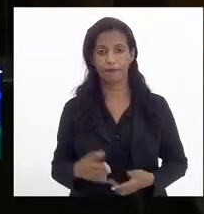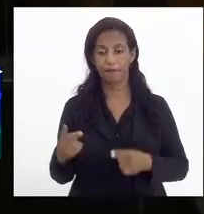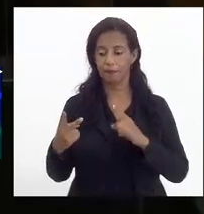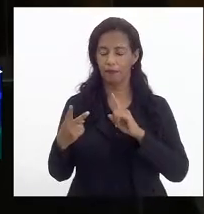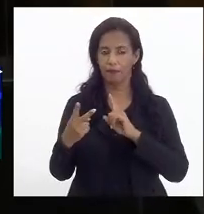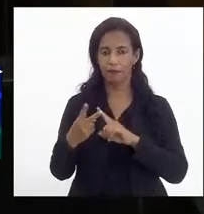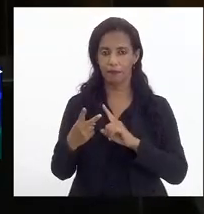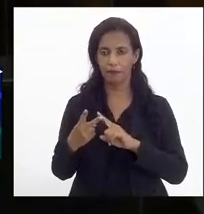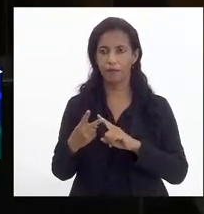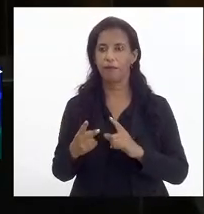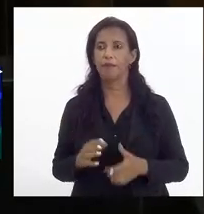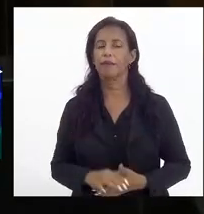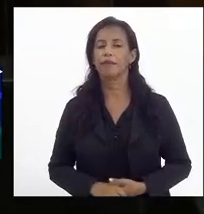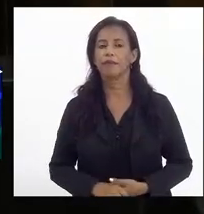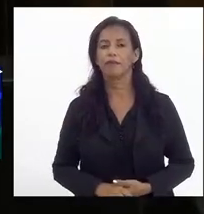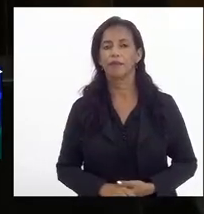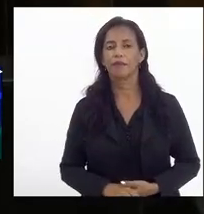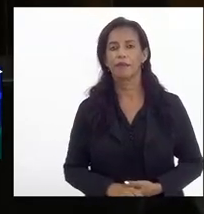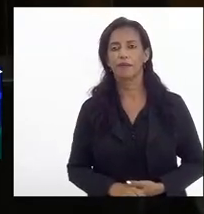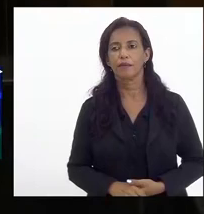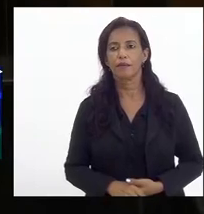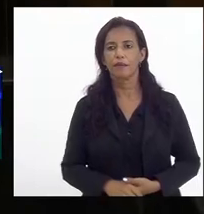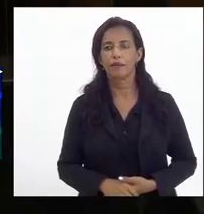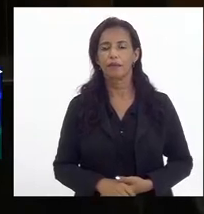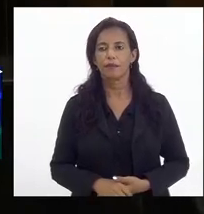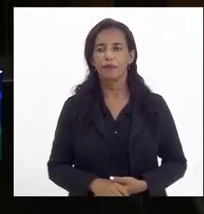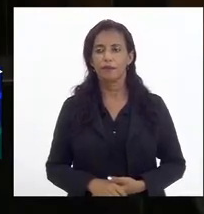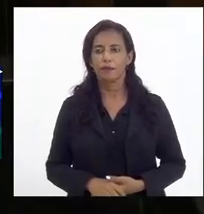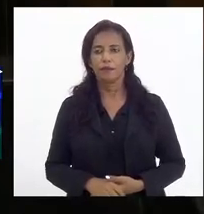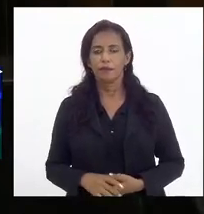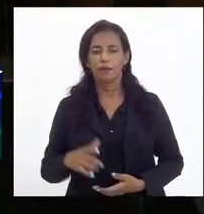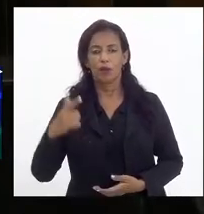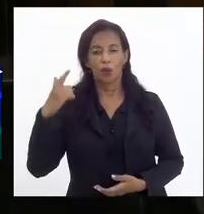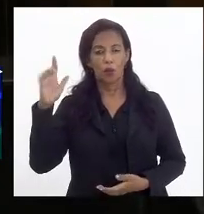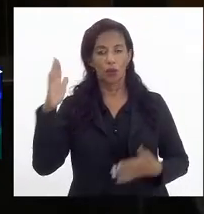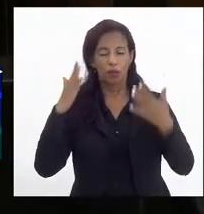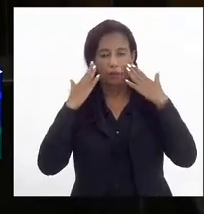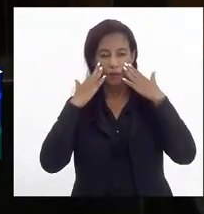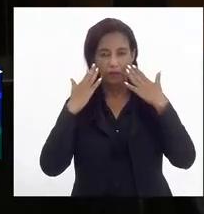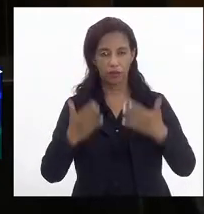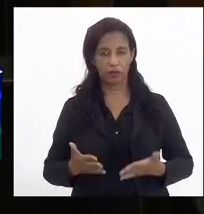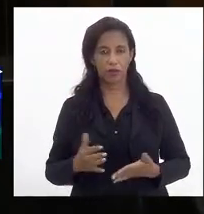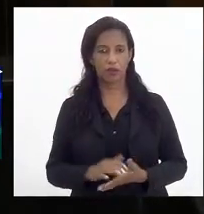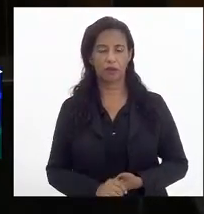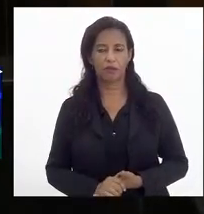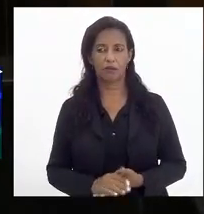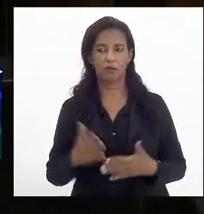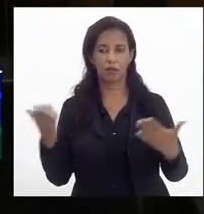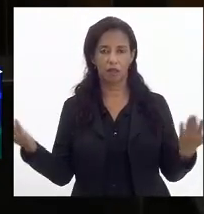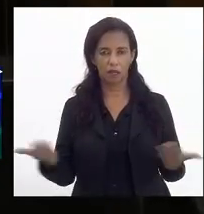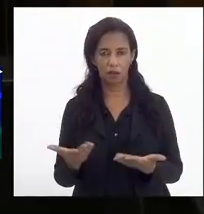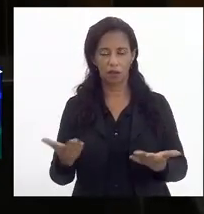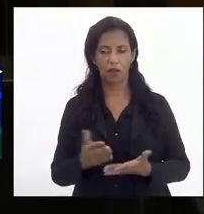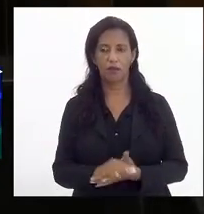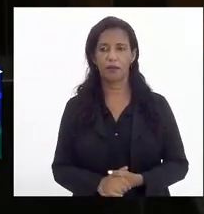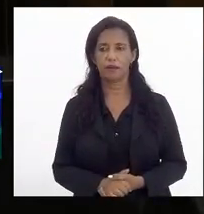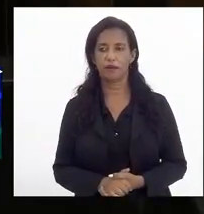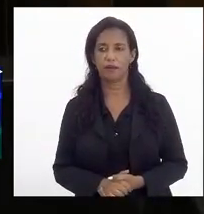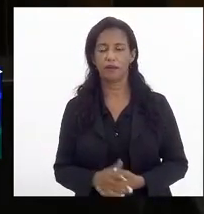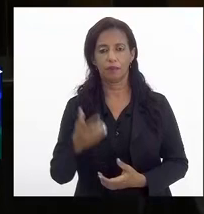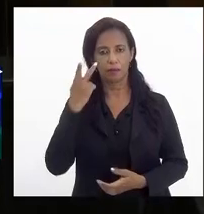ponto é que os minutos que me restam eu queria também fazer uma outra manifestação eu fiz agora acabei de vir de lá